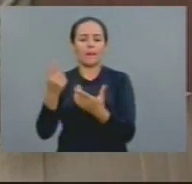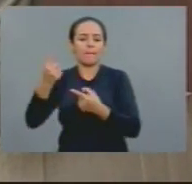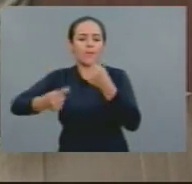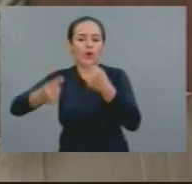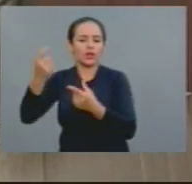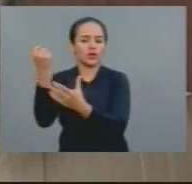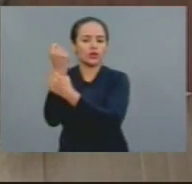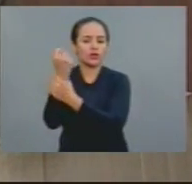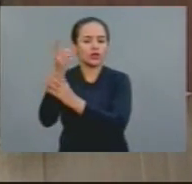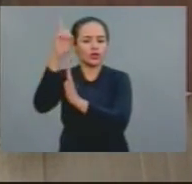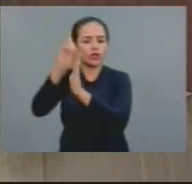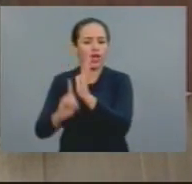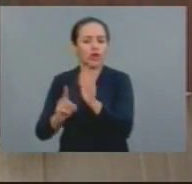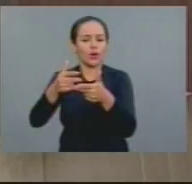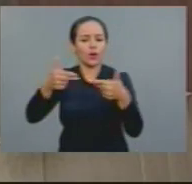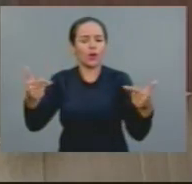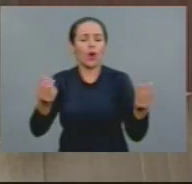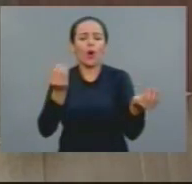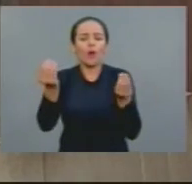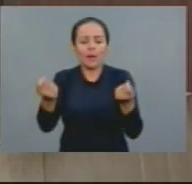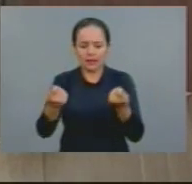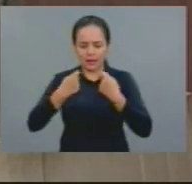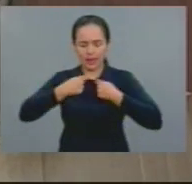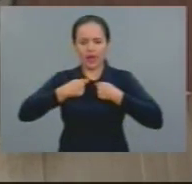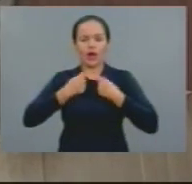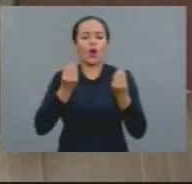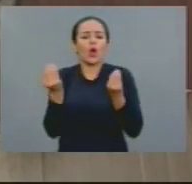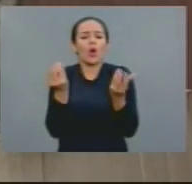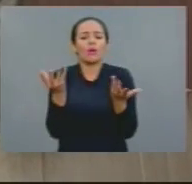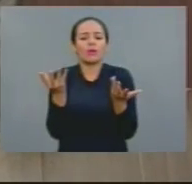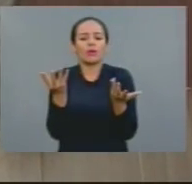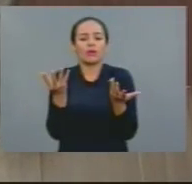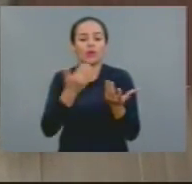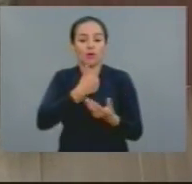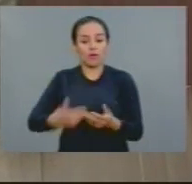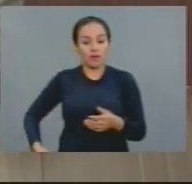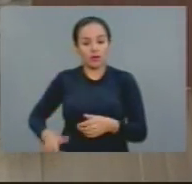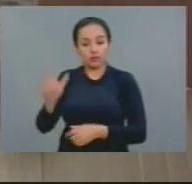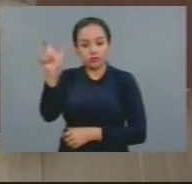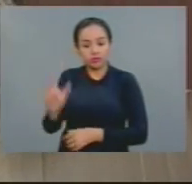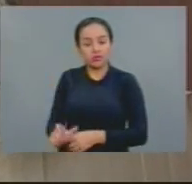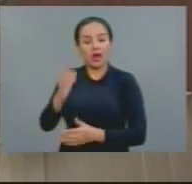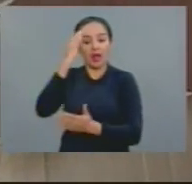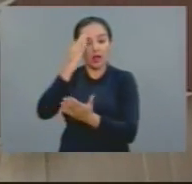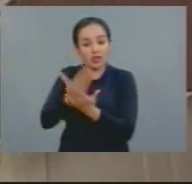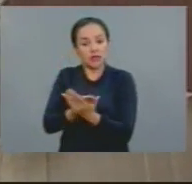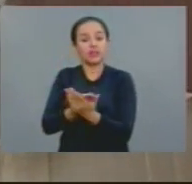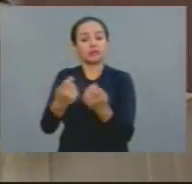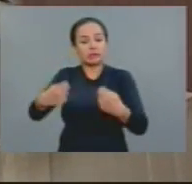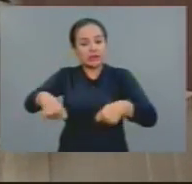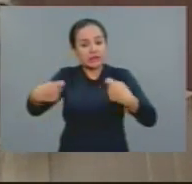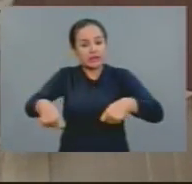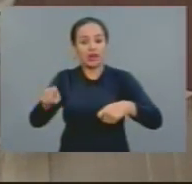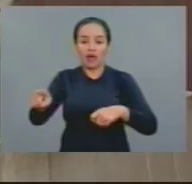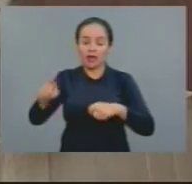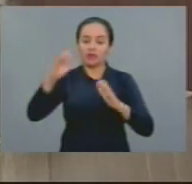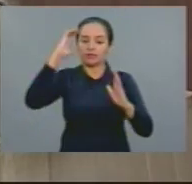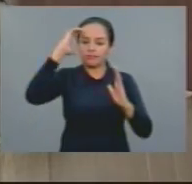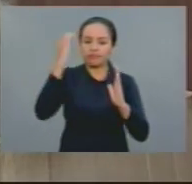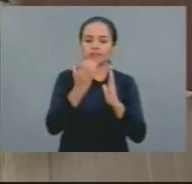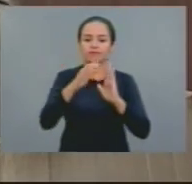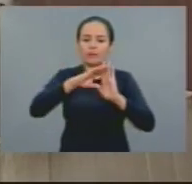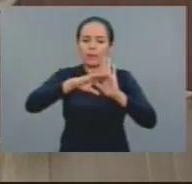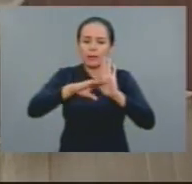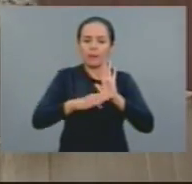direitos. O que se pode esperar de um governador, senão que ele cumpra a sua